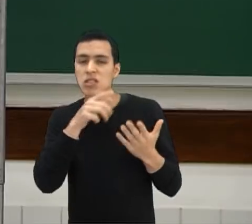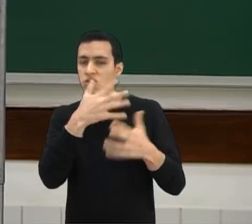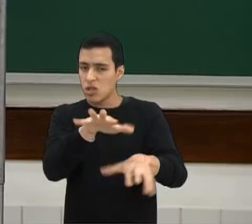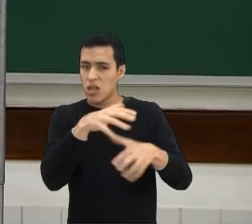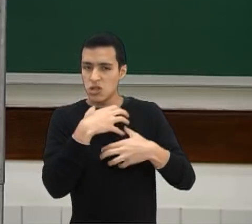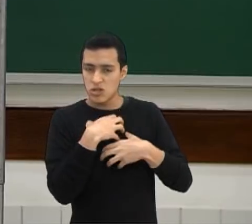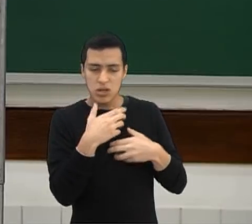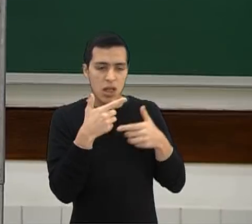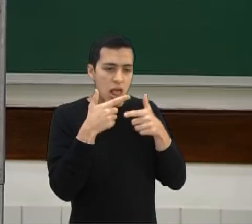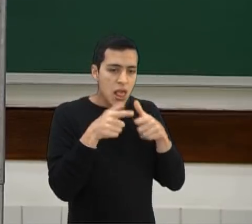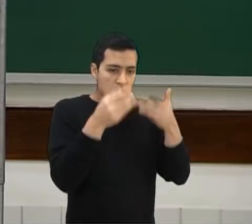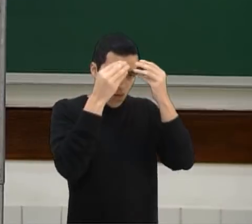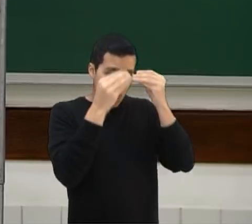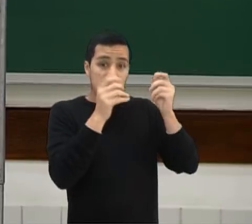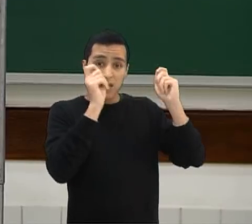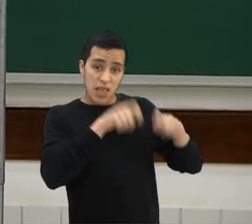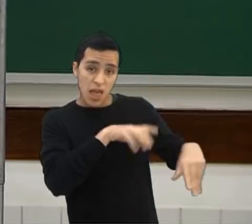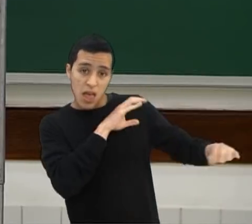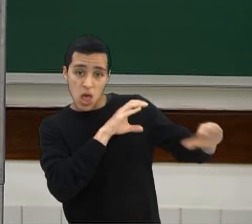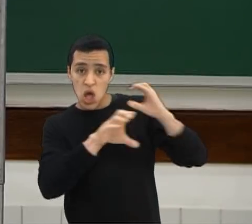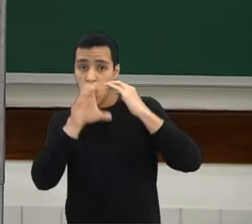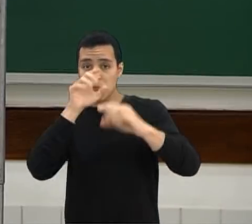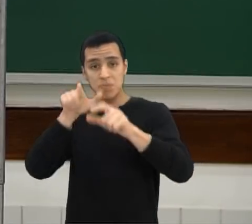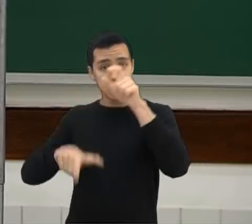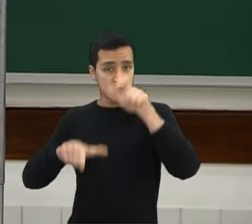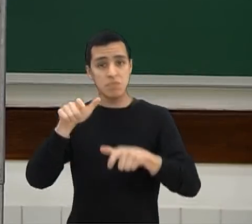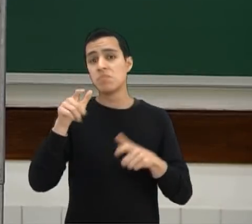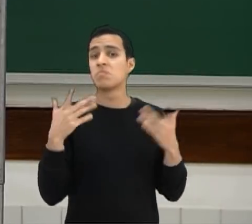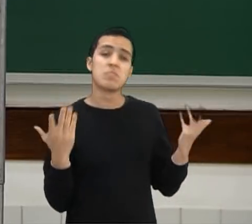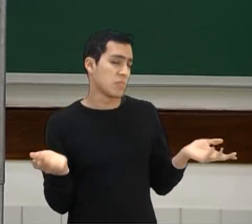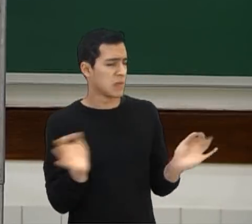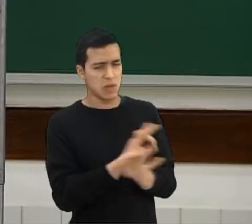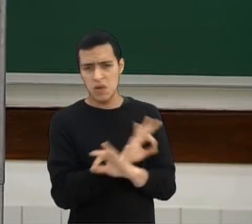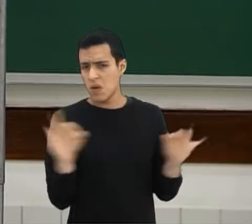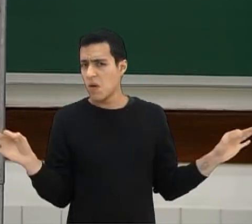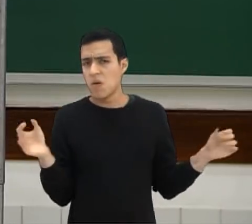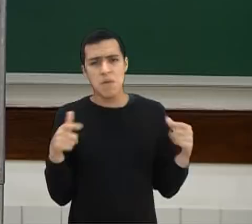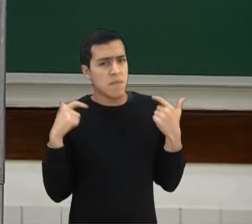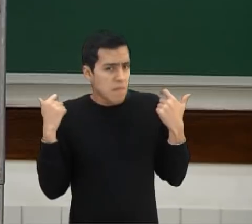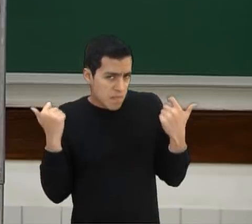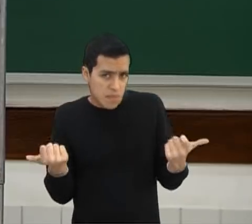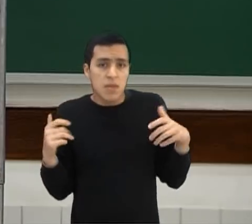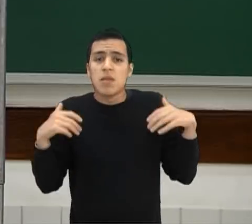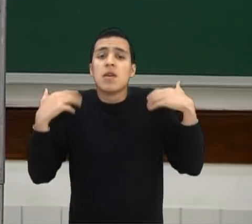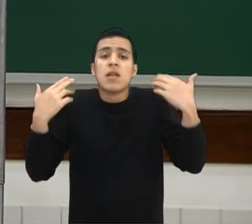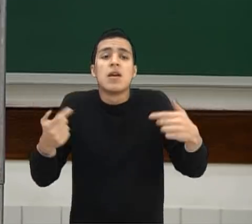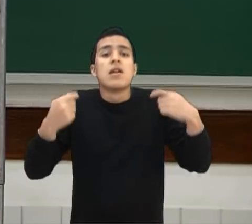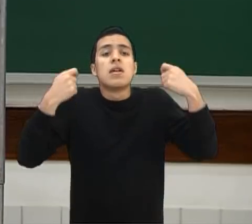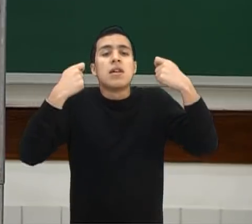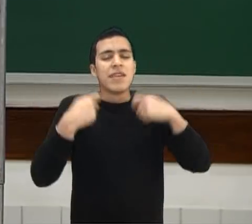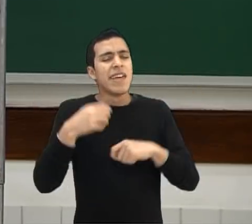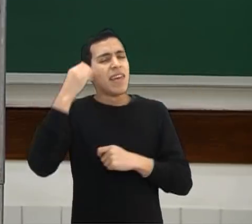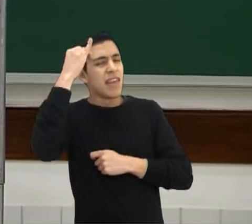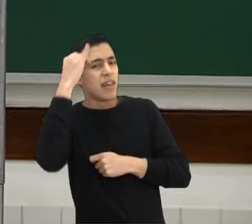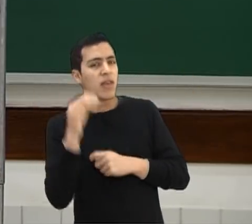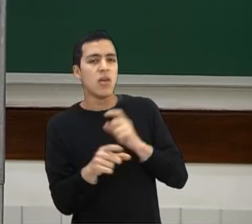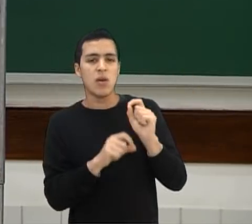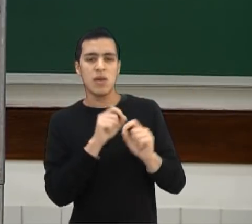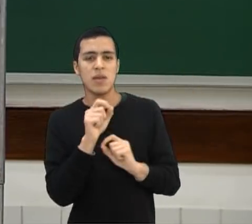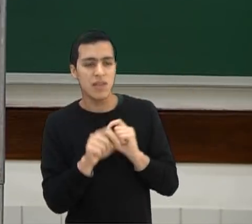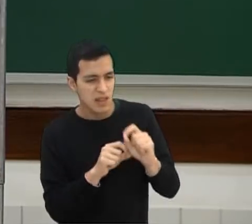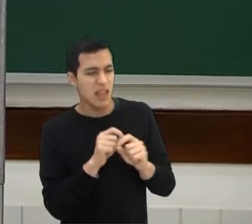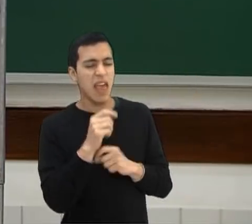ela utiliza, se ela consegue se comunicar com as pessoas, está válido, né? Então, a gente tem que evitar, né, de ficar